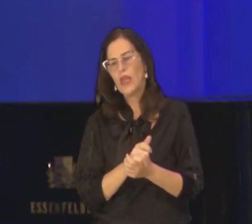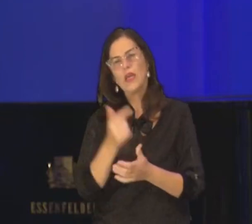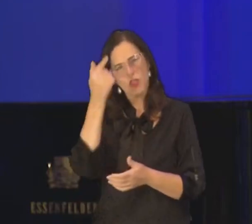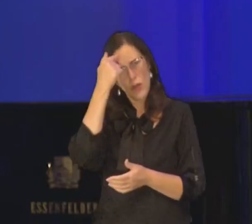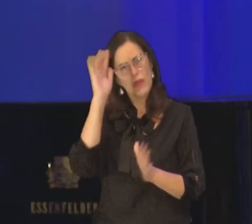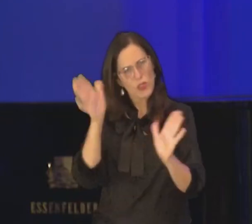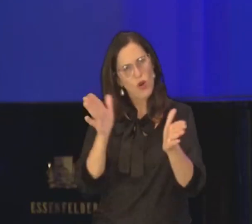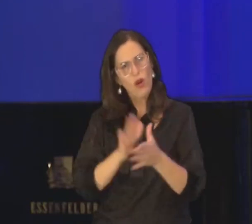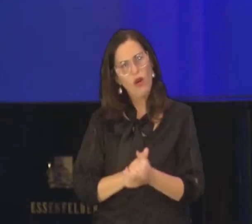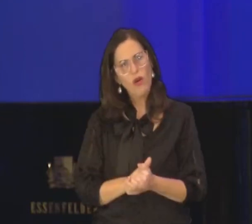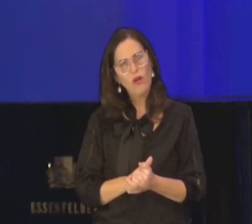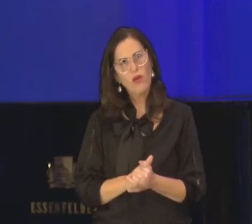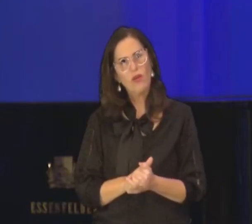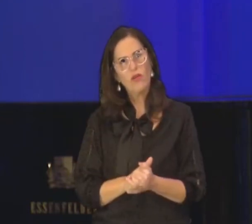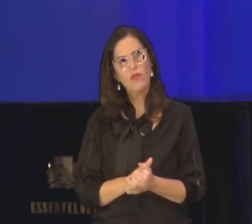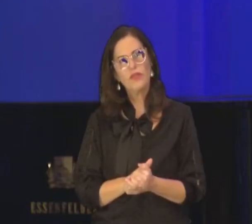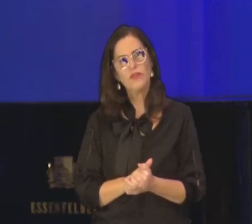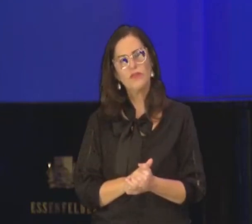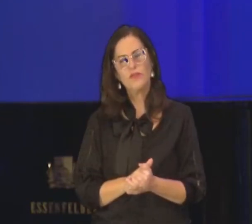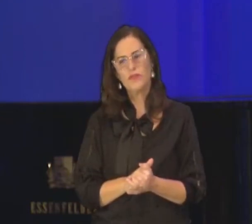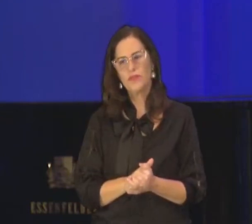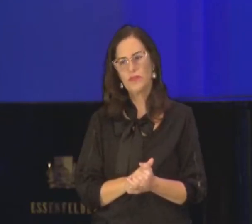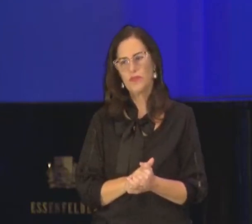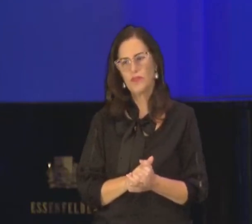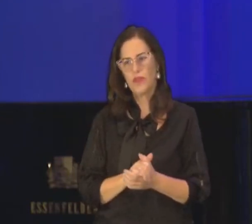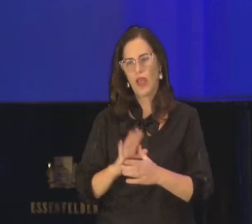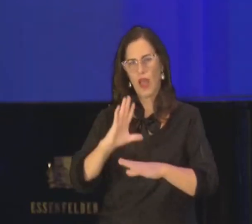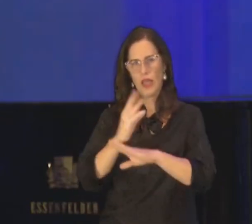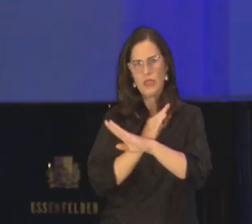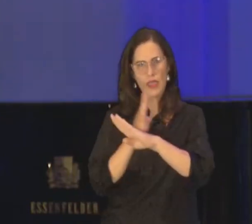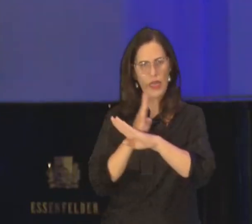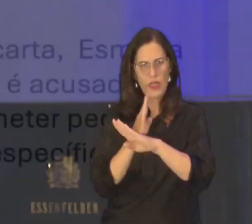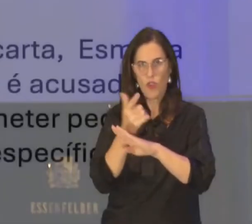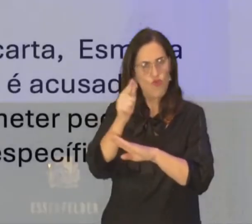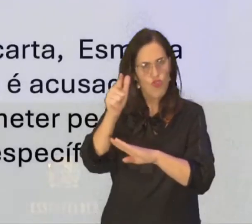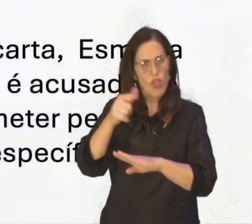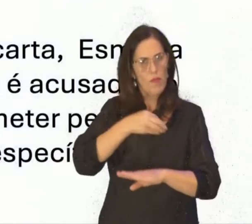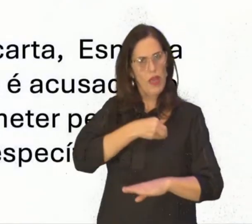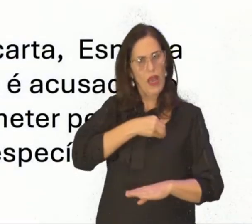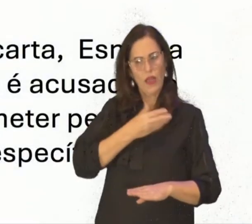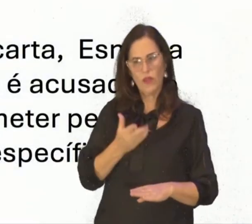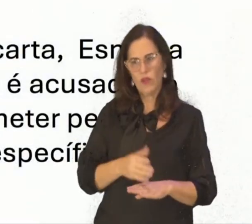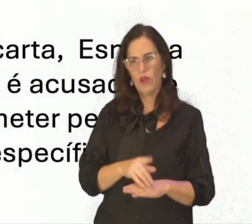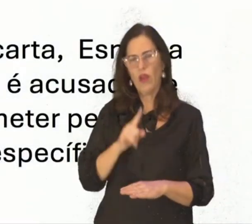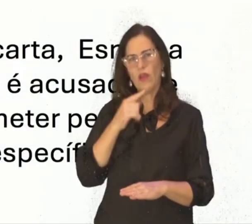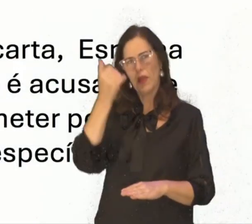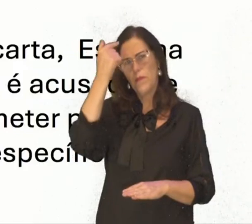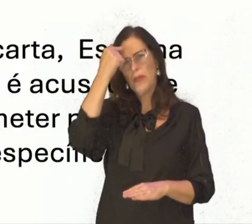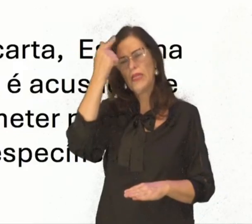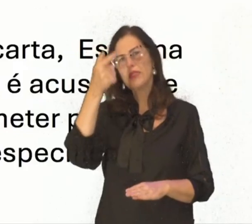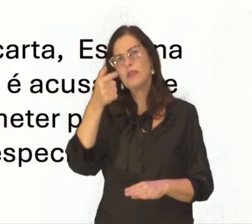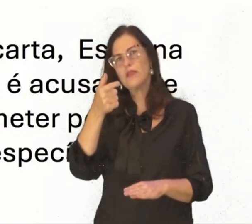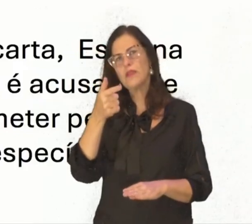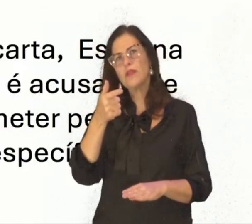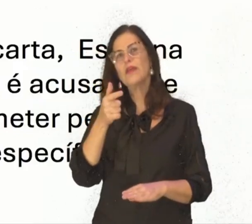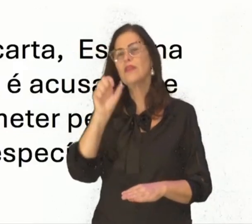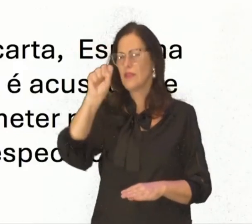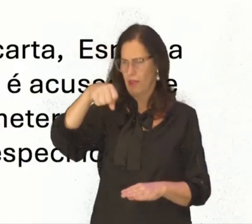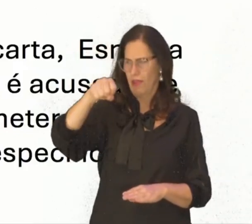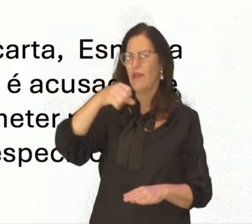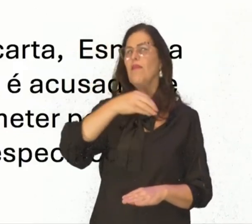nisso? Será que esta igreja não tinha pecado, irmão? O que você acha? Tinha pecado? Sim, tinha pecado.